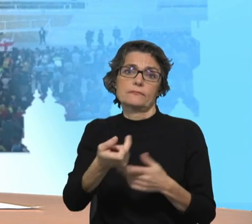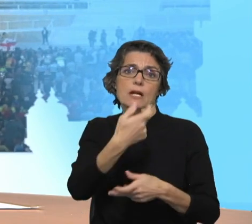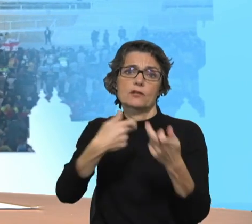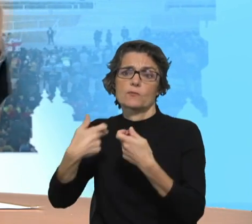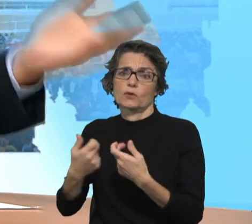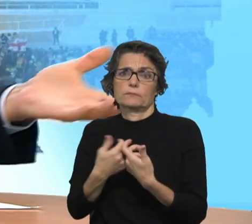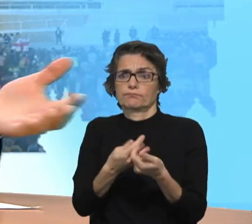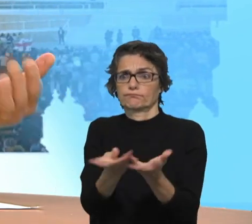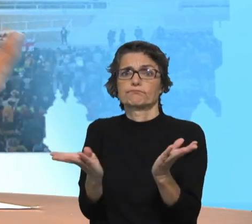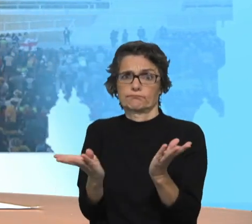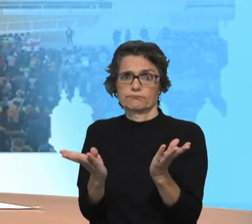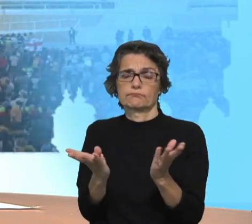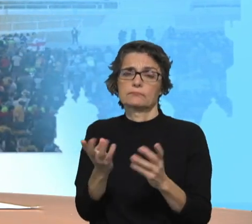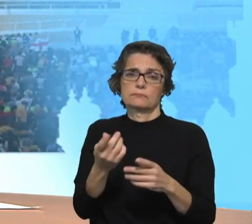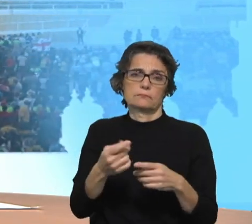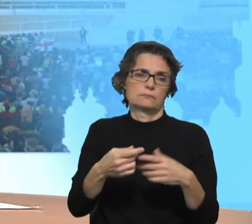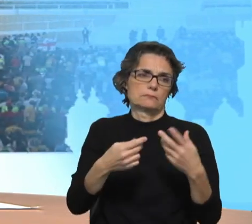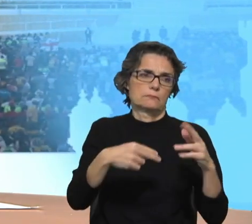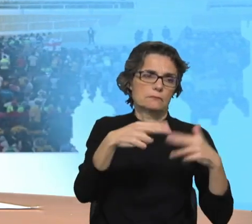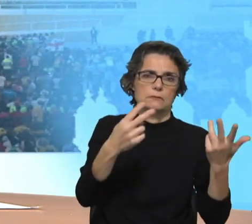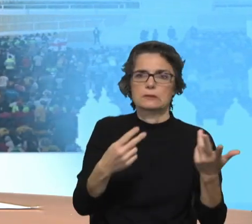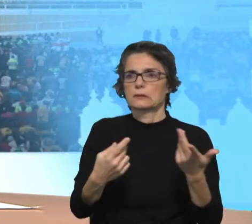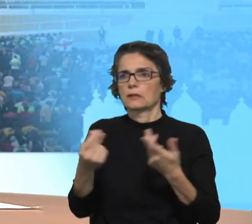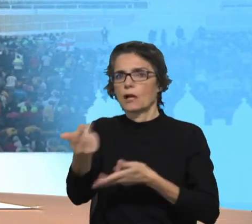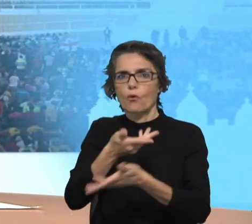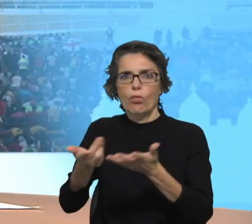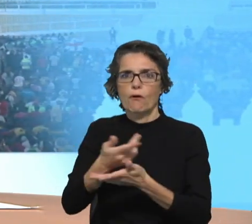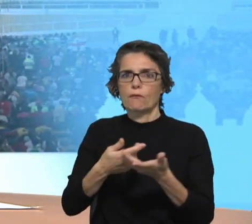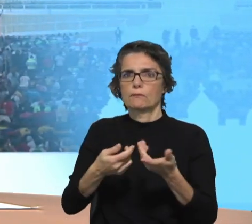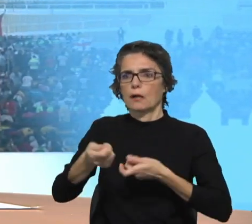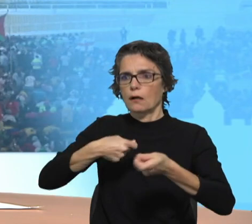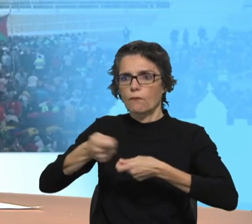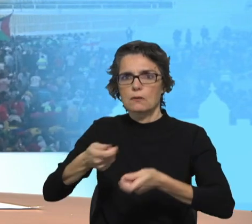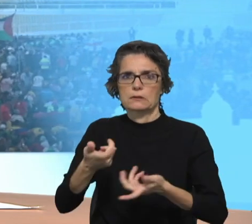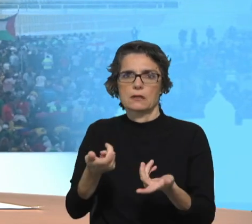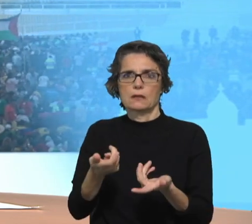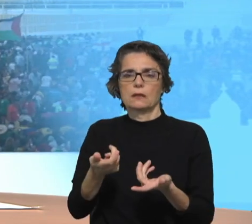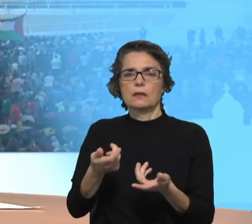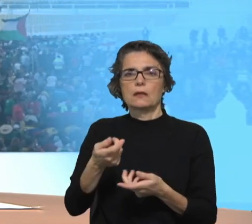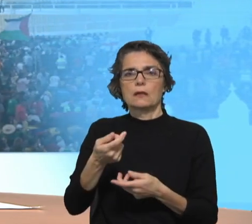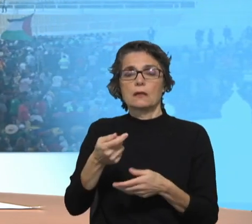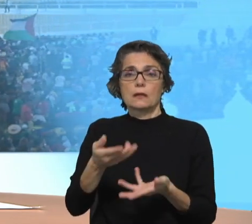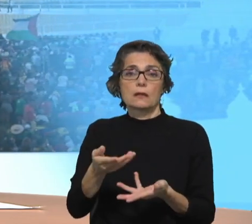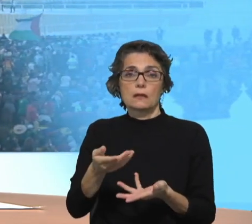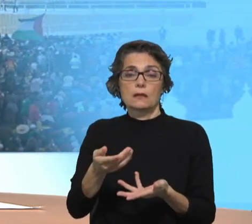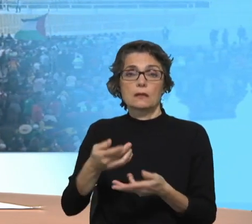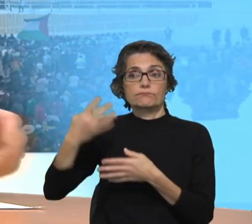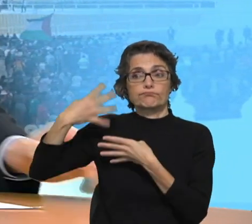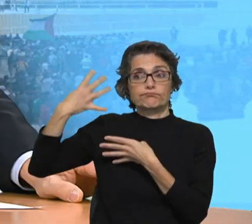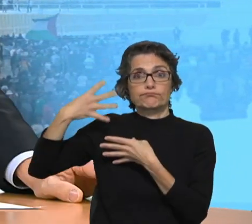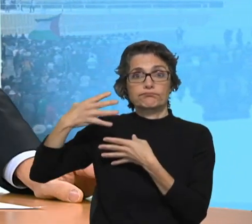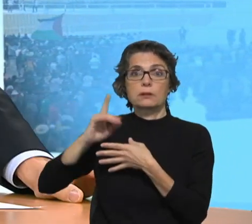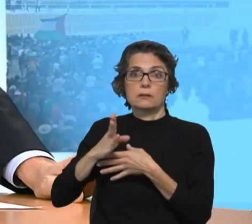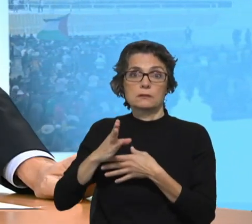sejam eles de ordem financeira, económica ou comercial, já nos chegam através dos algoritmos da inteligência